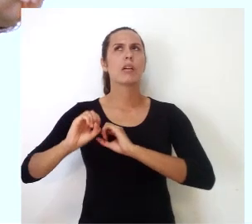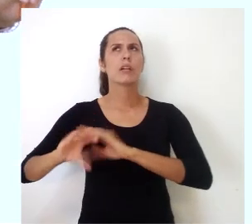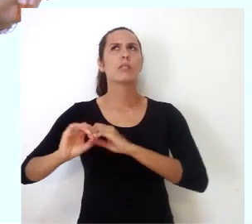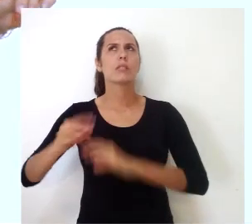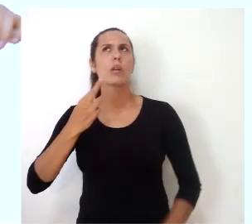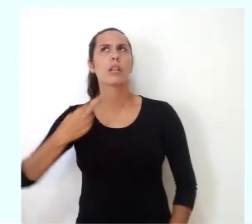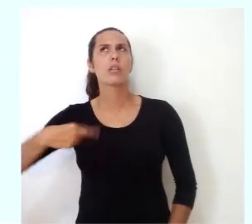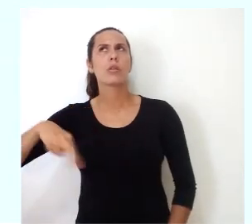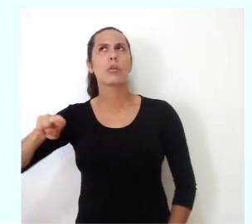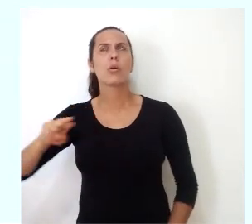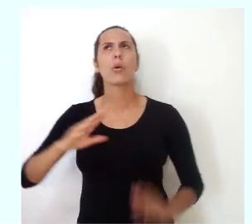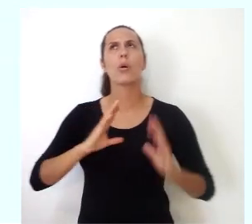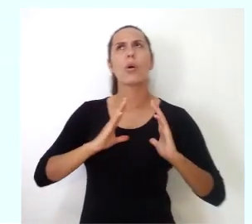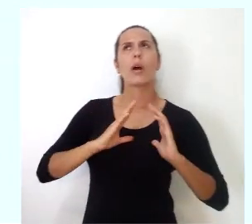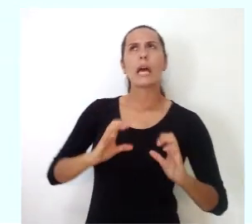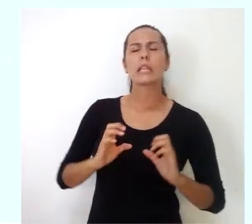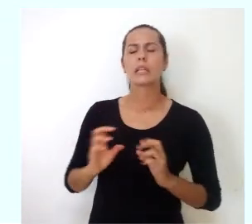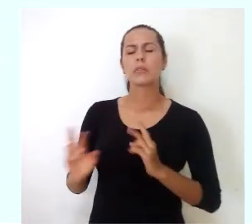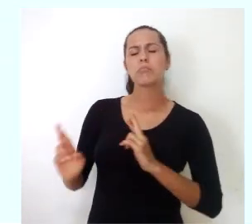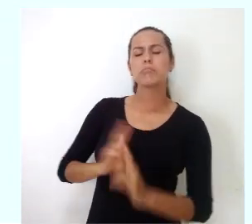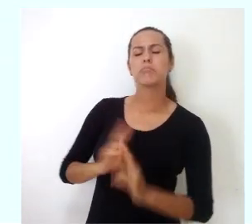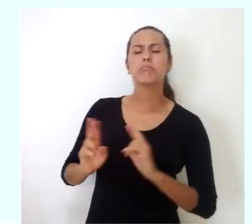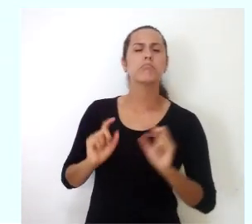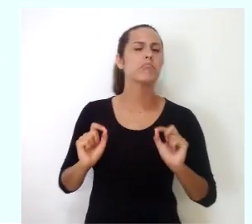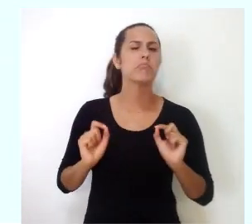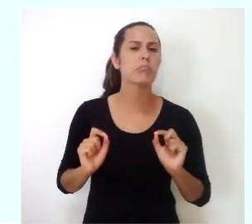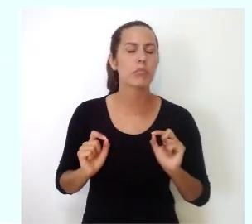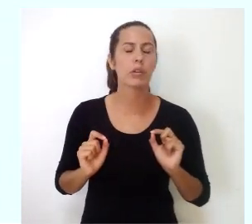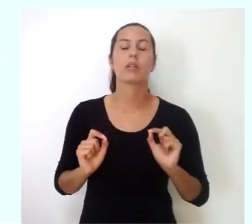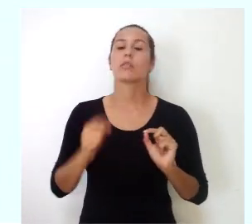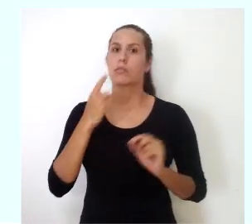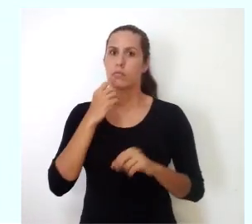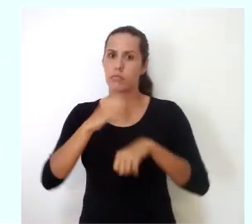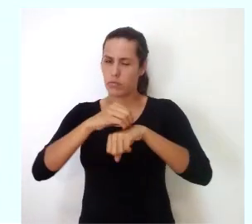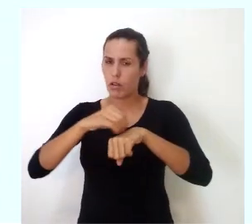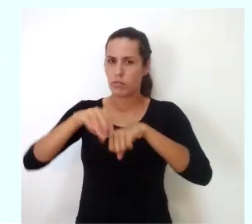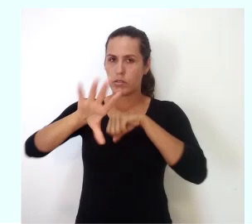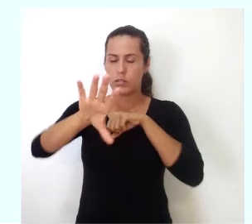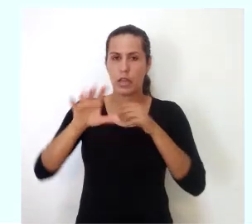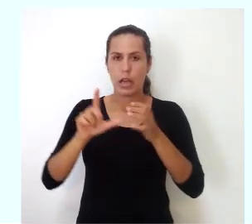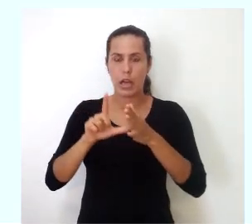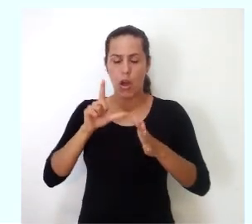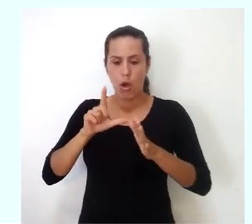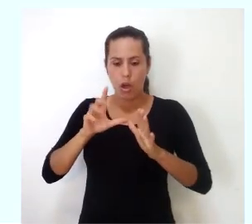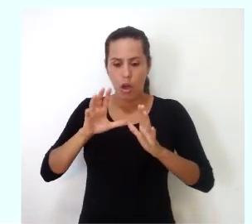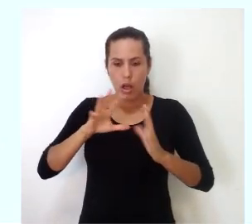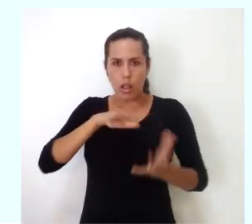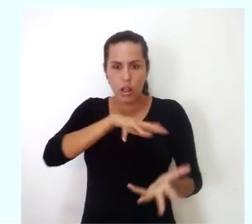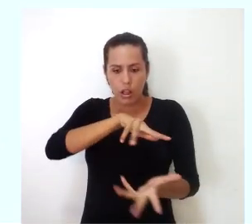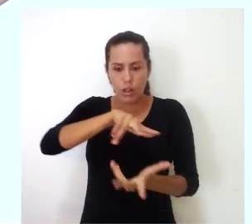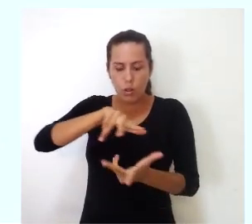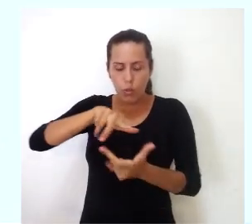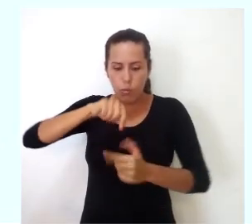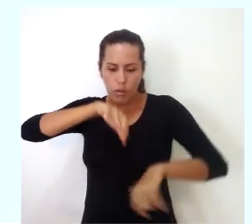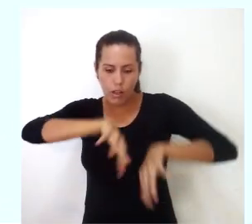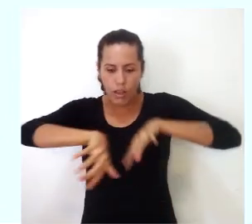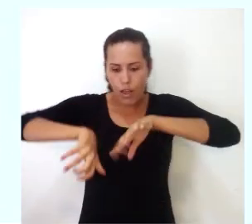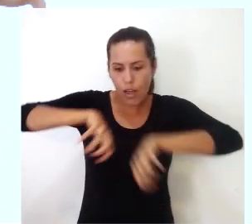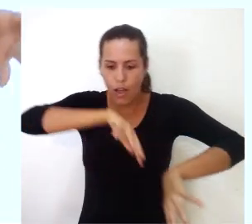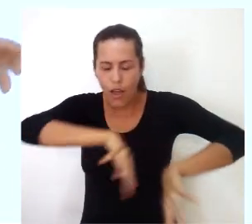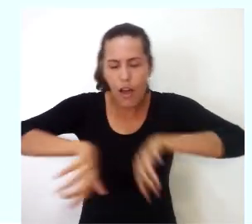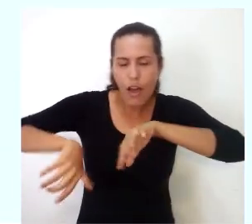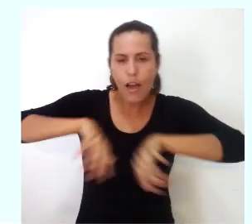ensino religioso e ética? Digo logo a vocês, preparem-se para uma viagem dentro